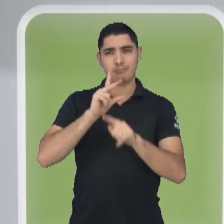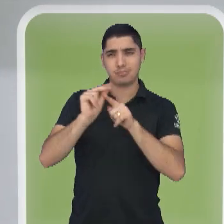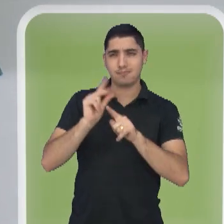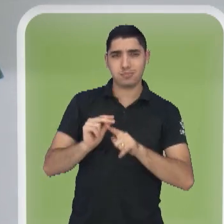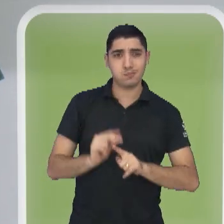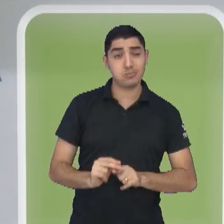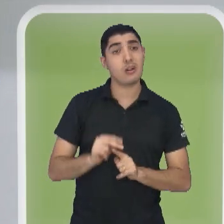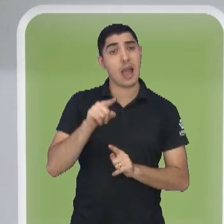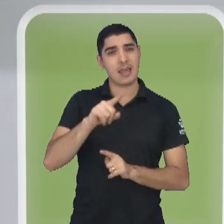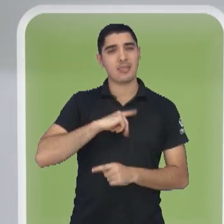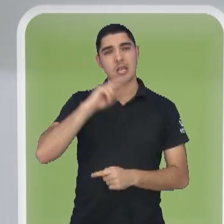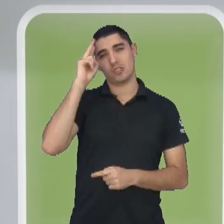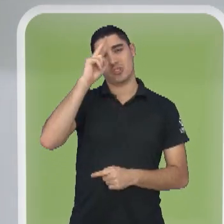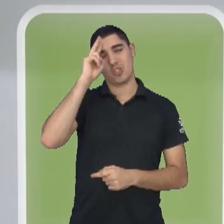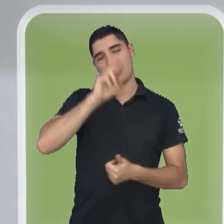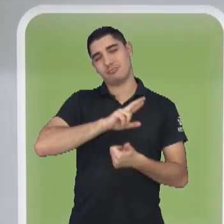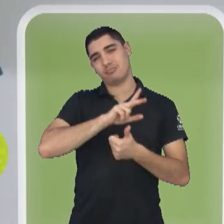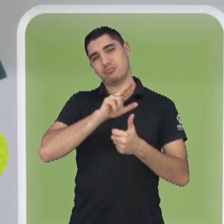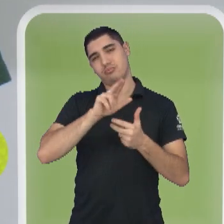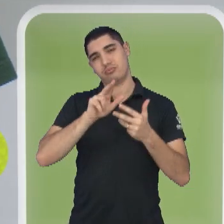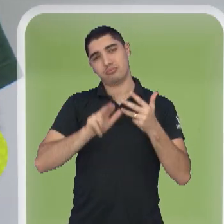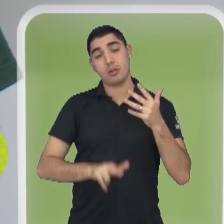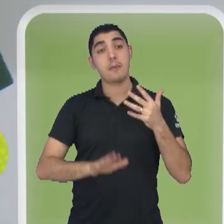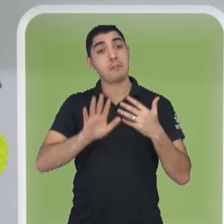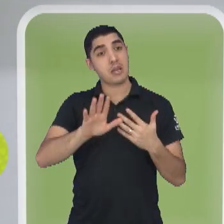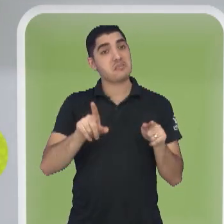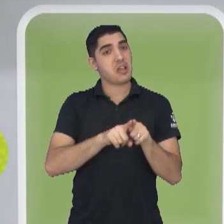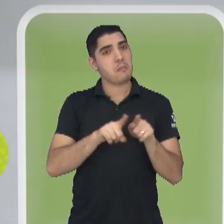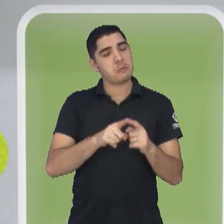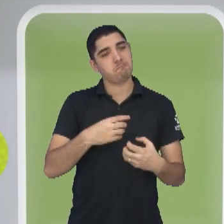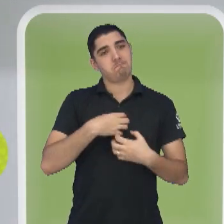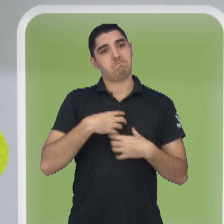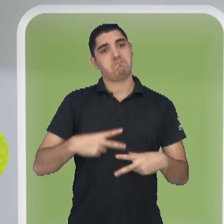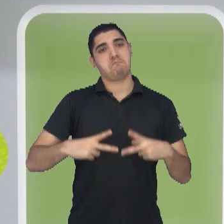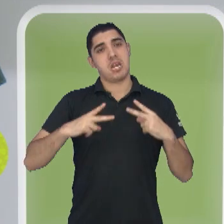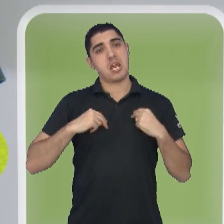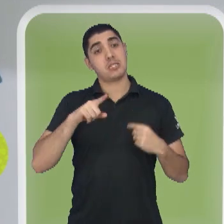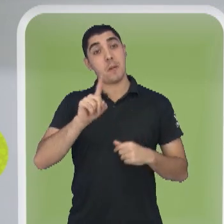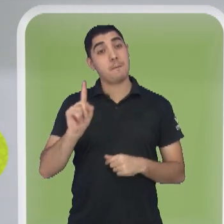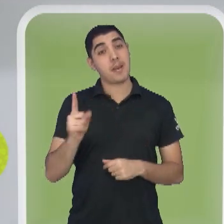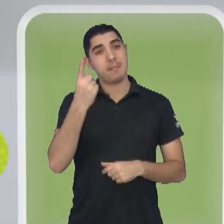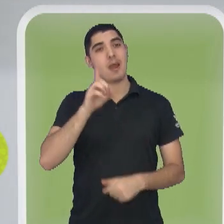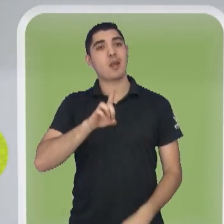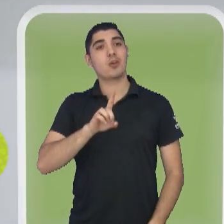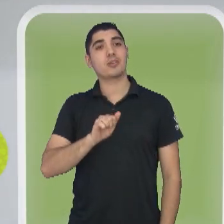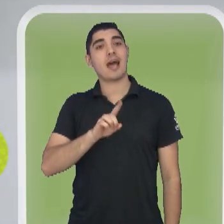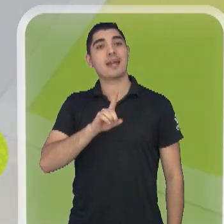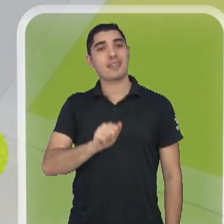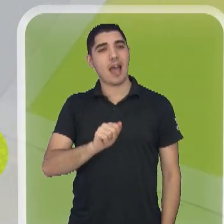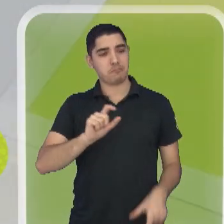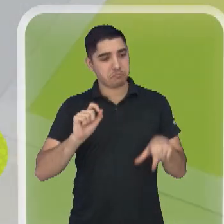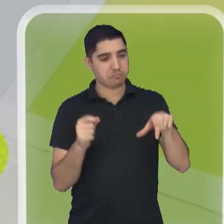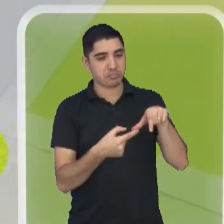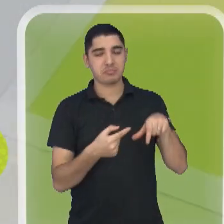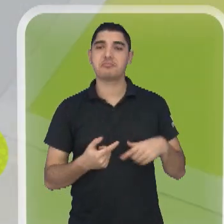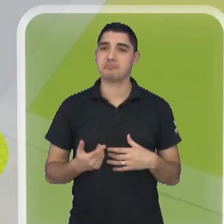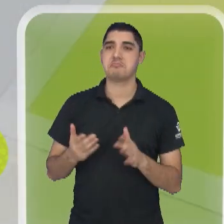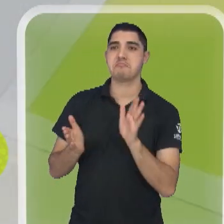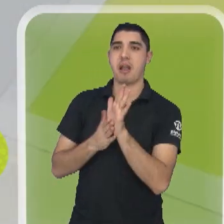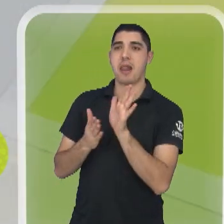histórias do São José e tem essa honra também de ter sido o primeiro gol aí do Dadá Maravilha. Pois é, parabéns